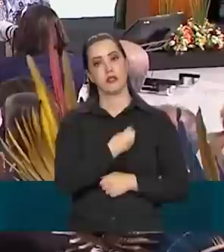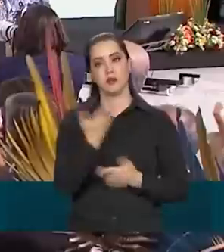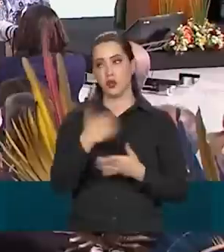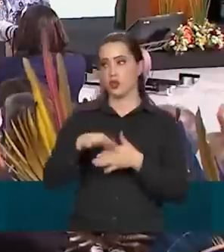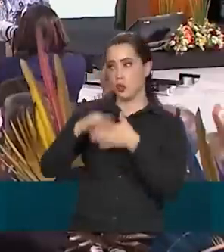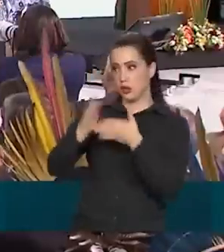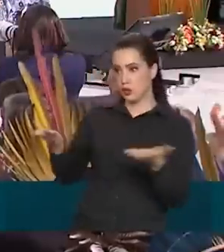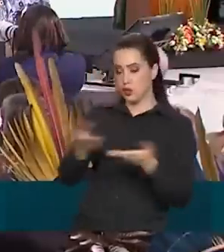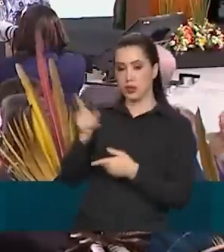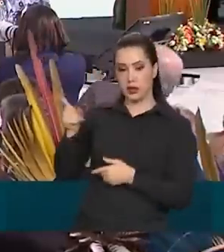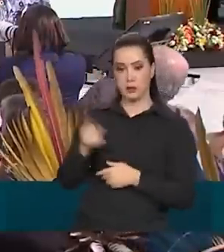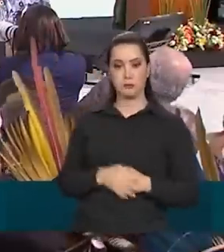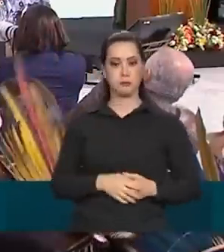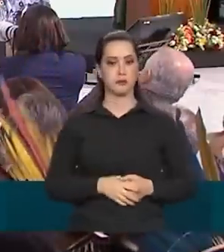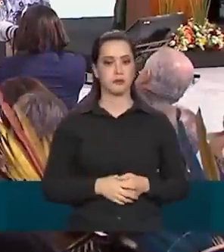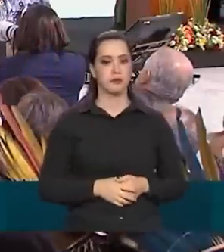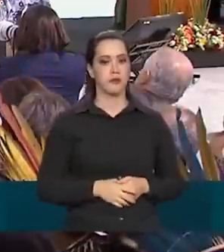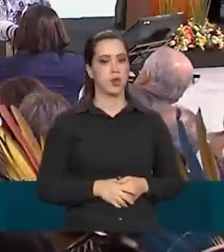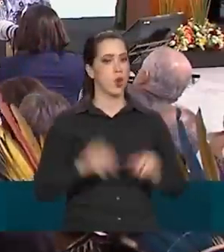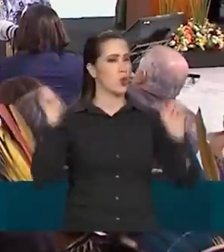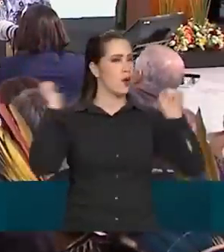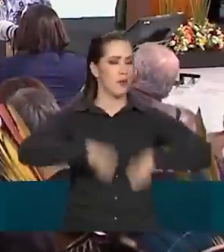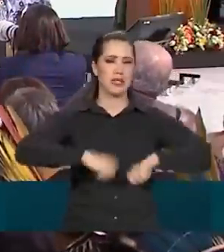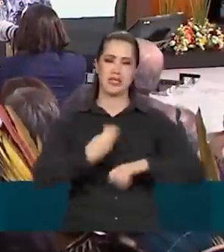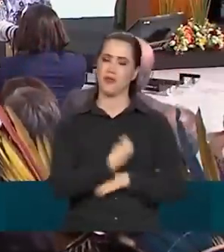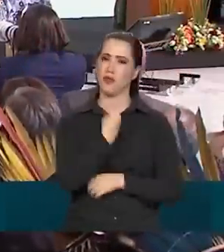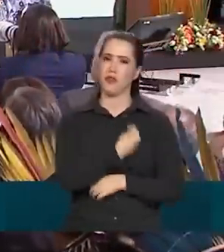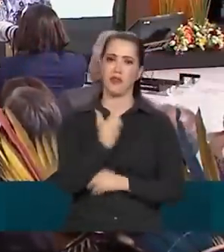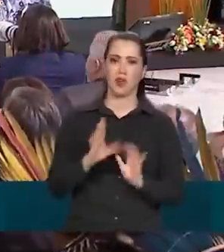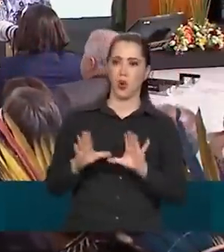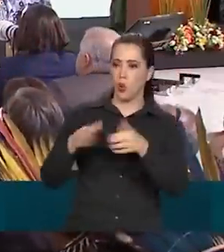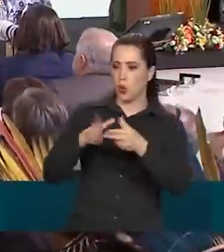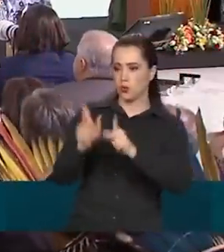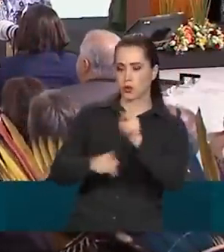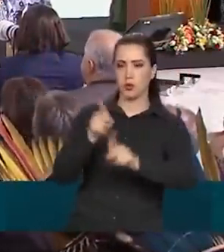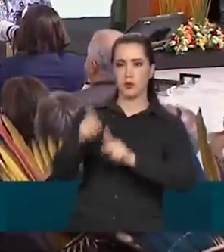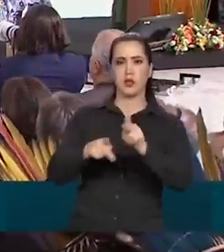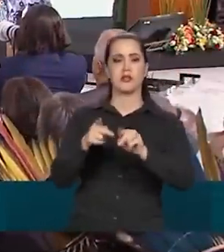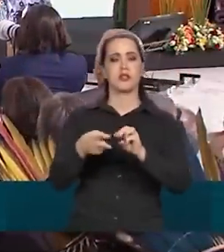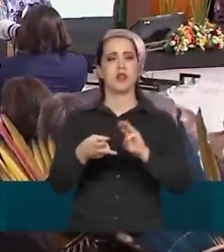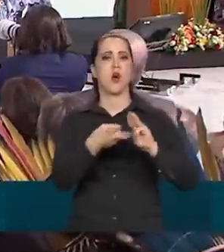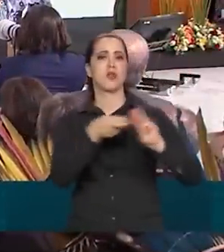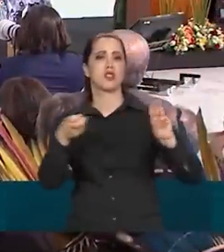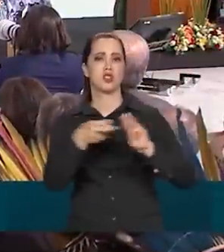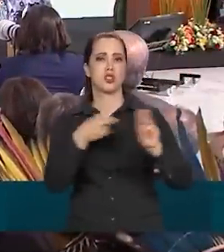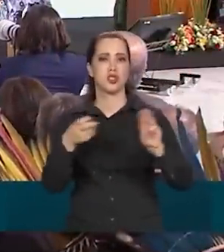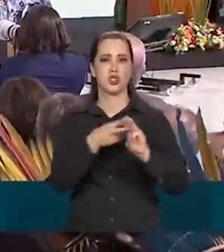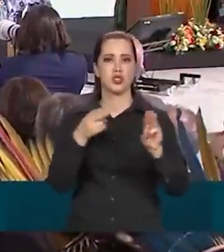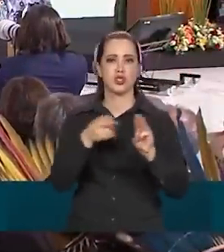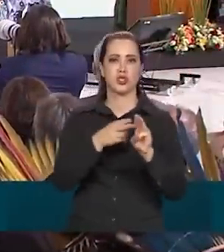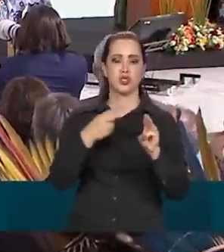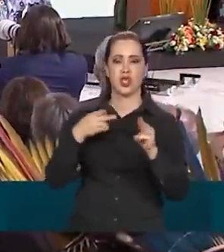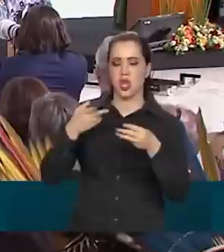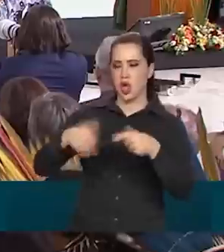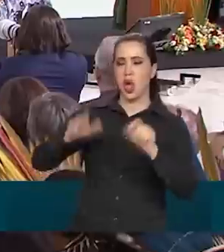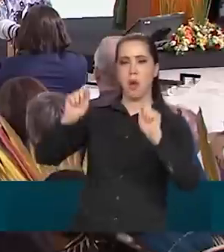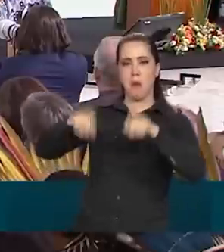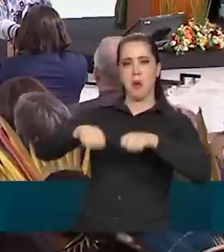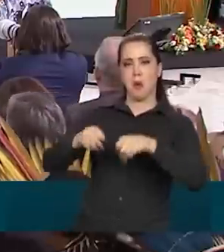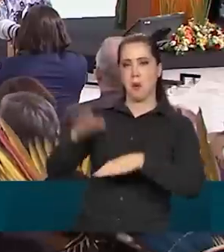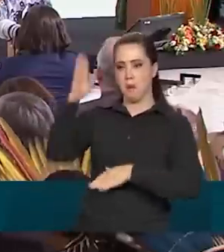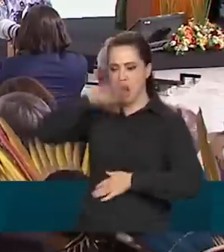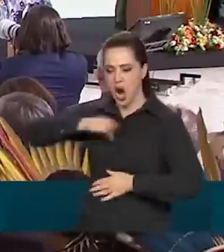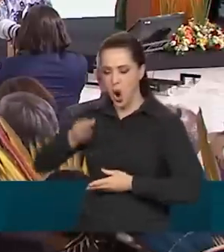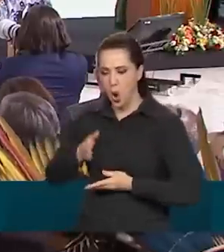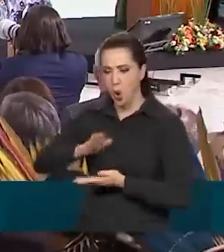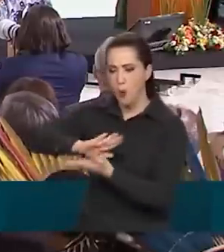Não é mais possível convivermos com povos indígenas submetidos a toda sorte de males,